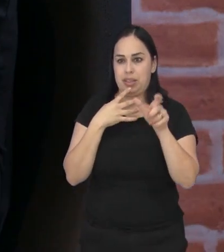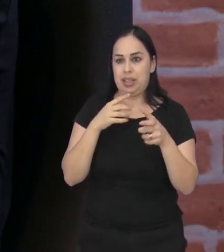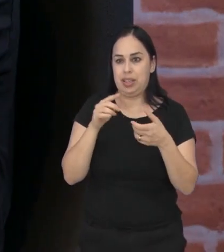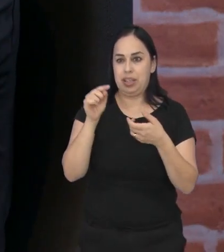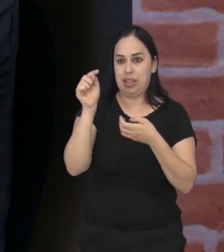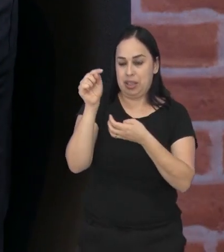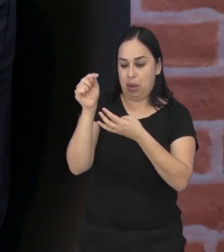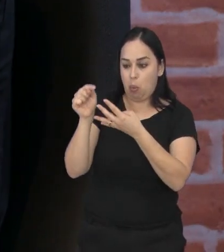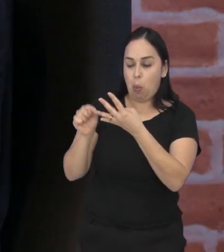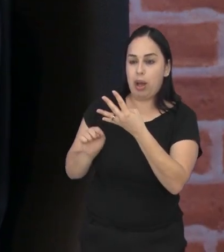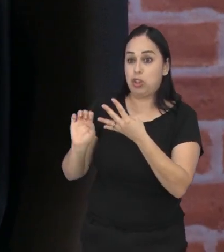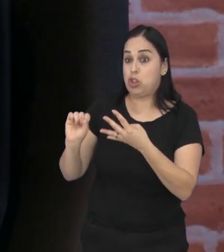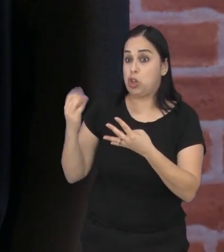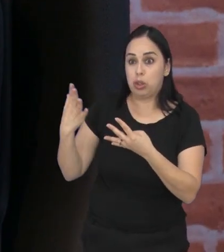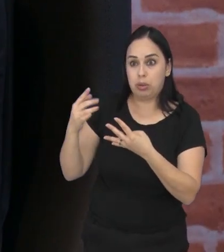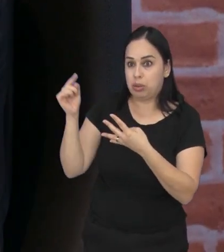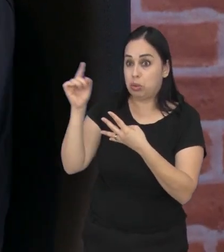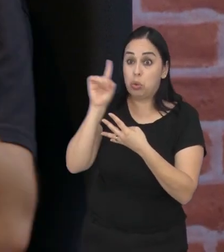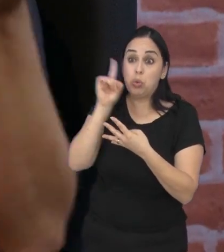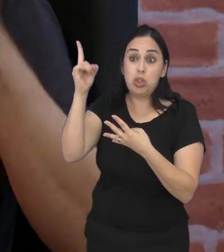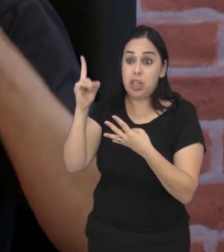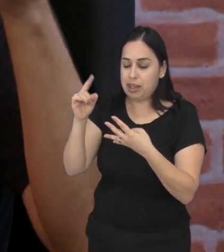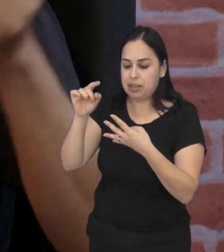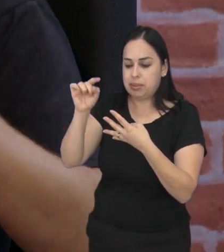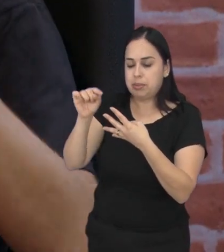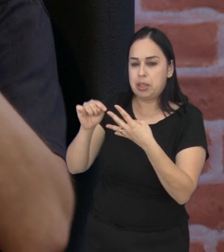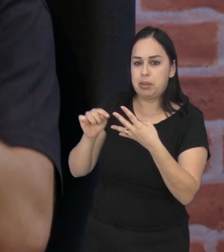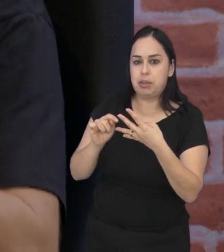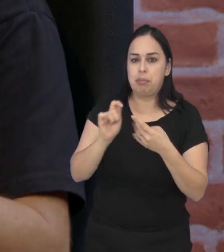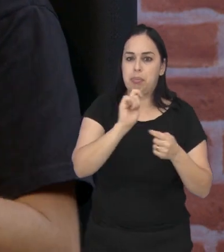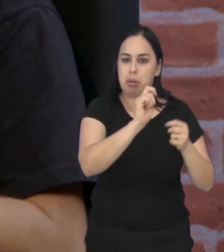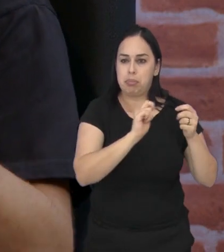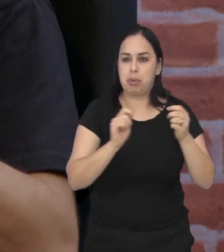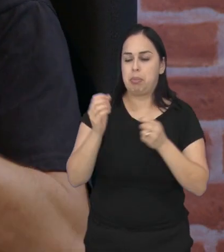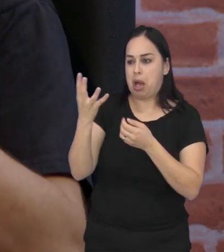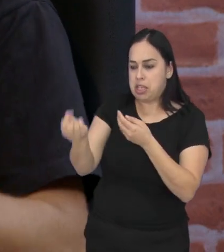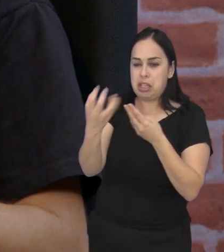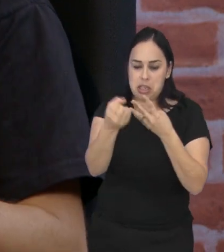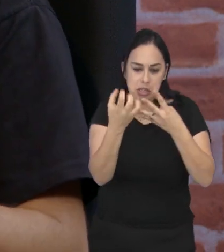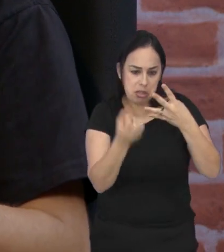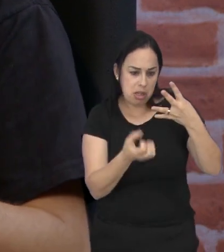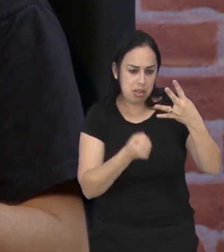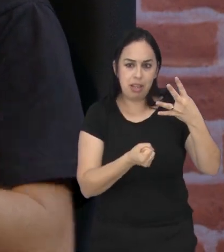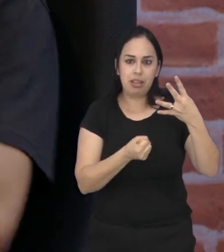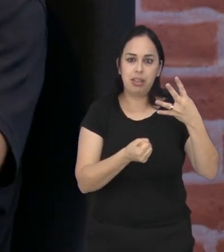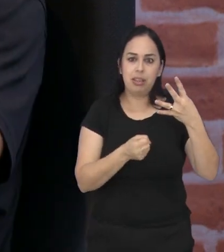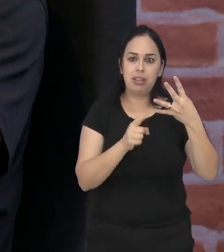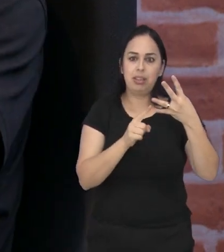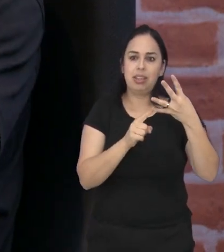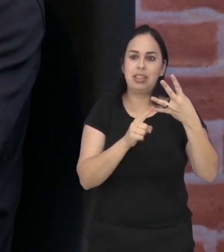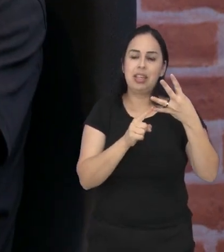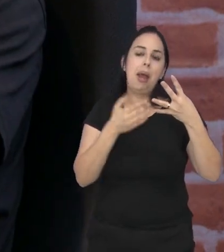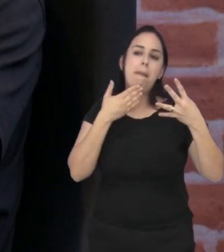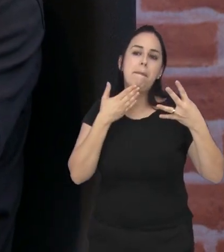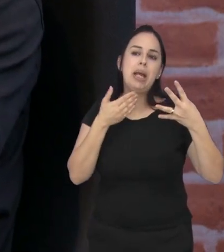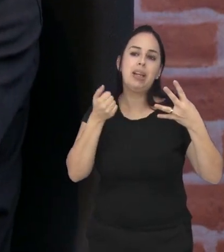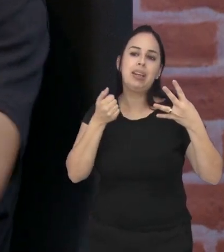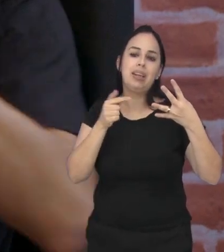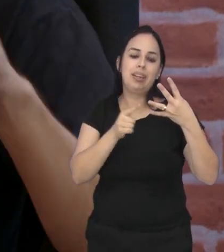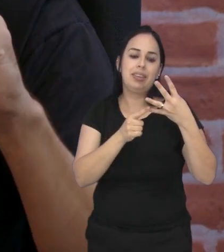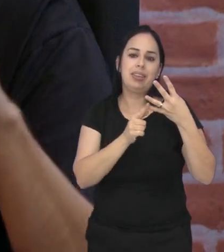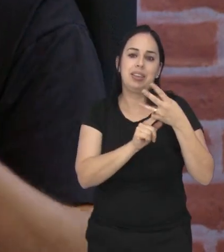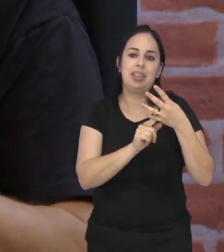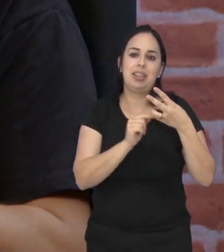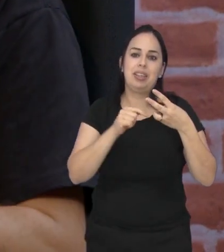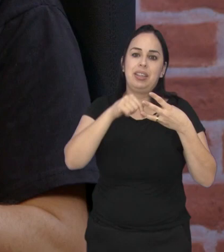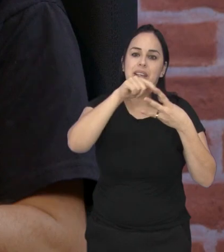4, 5 agendas no mesmo dia ali. Ia chegando, ele ia, não, posso. E aí, no final, essa aqui é a melhor. Aí ele